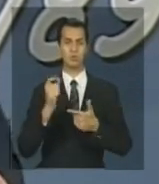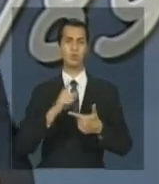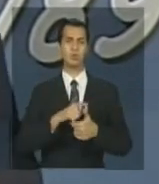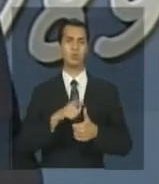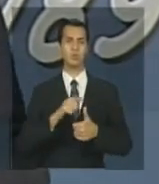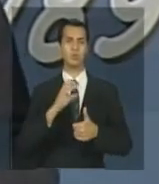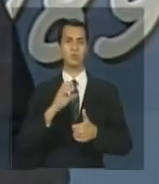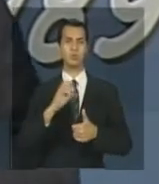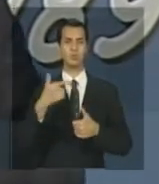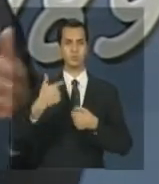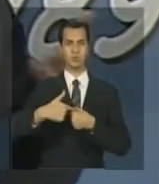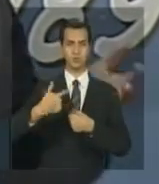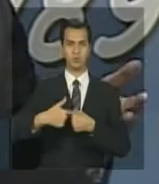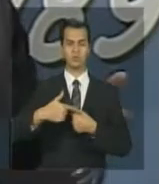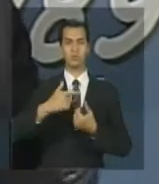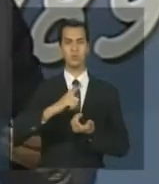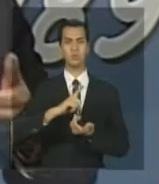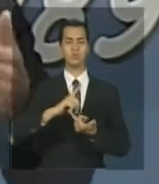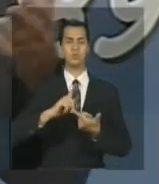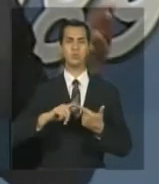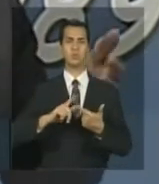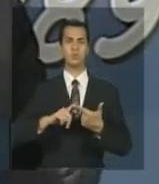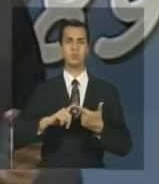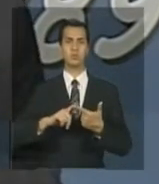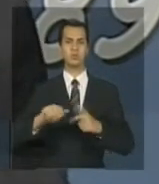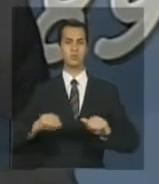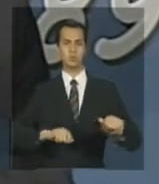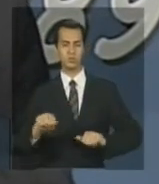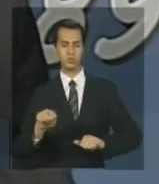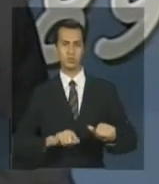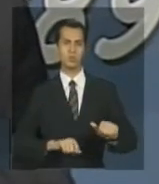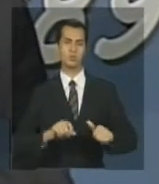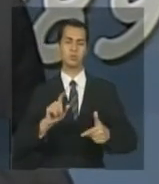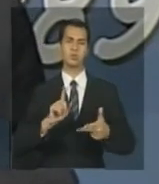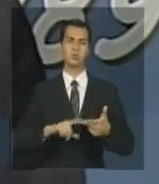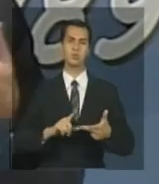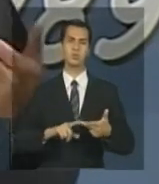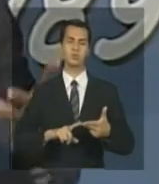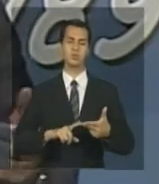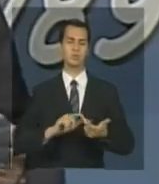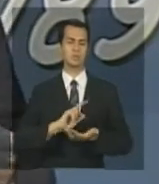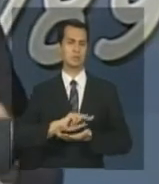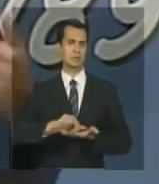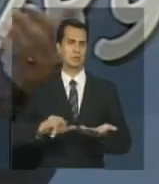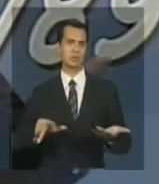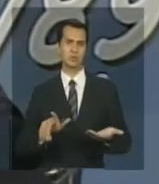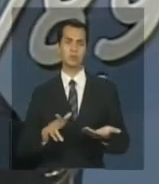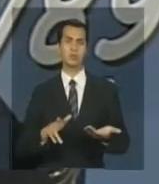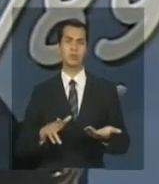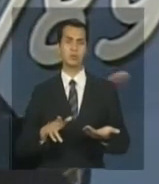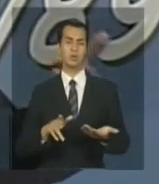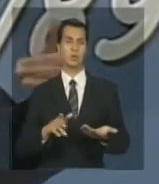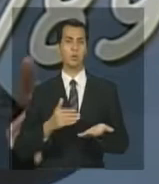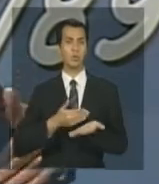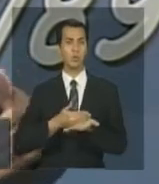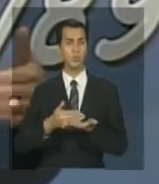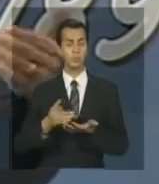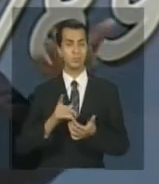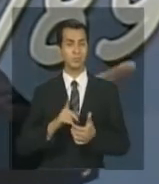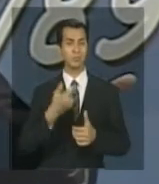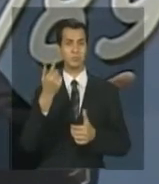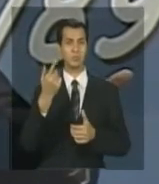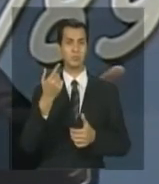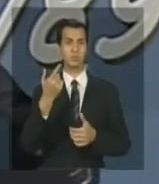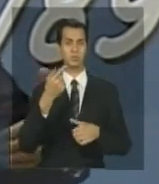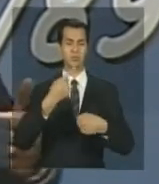combustível para desobstrução de ruas limpezas de ruas as primeiras ações que o município